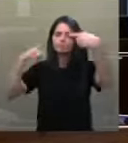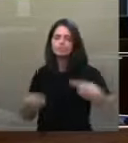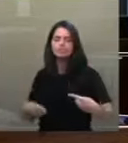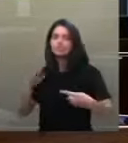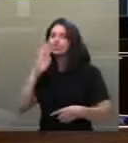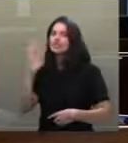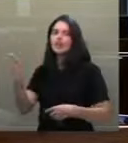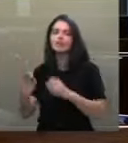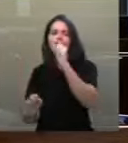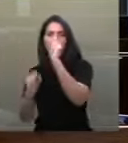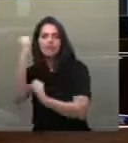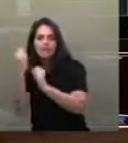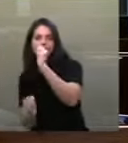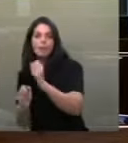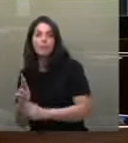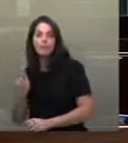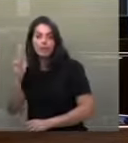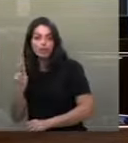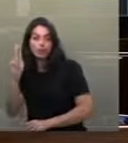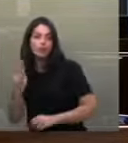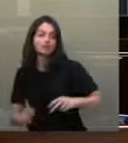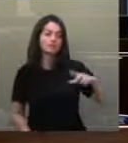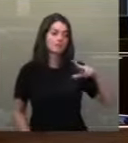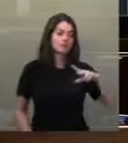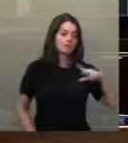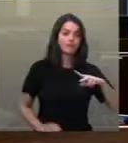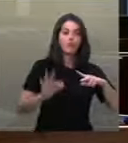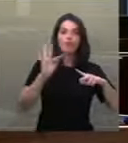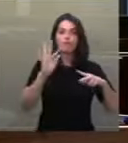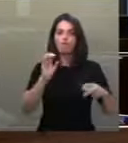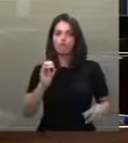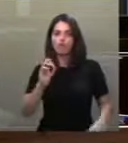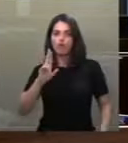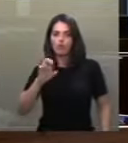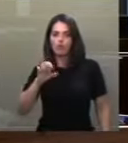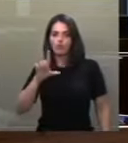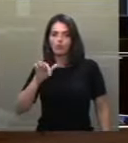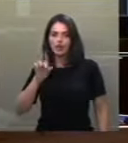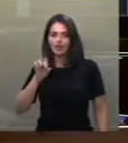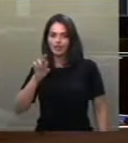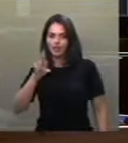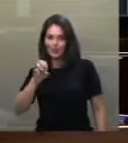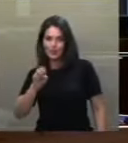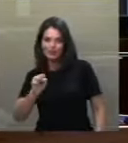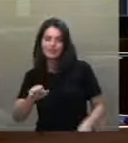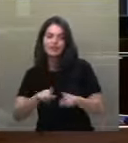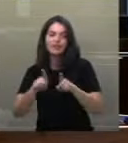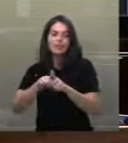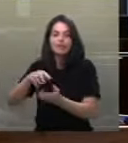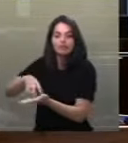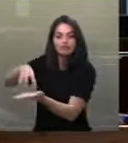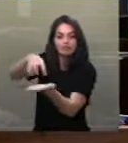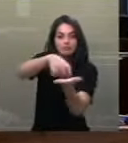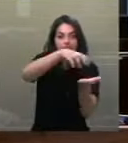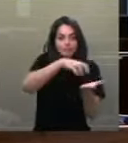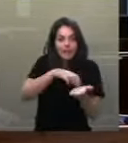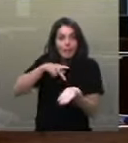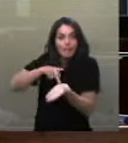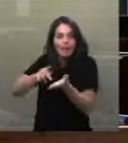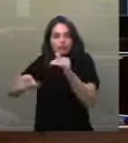Petrobras, refinarias privadas, formuladores e centrais petroquímicas nacionais privadas e mais